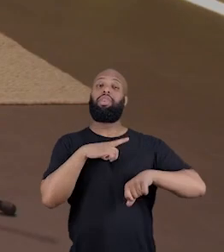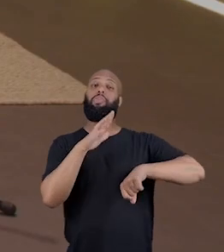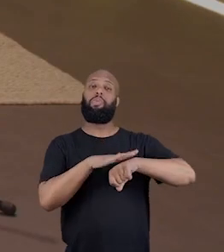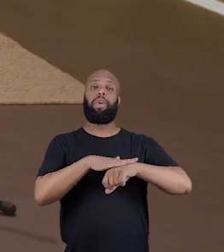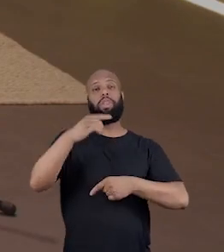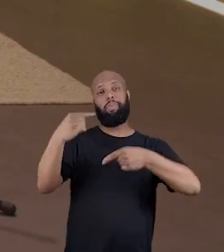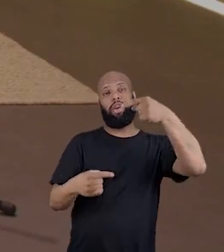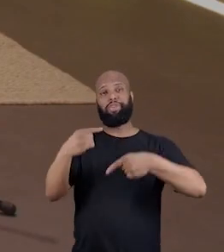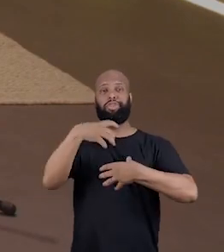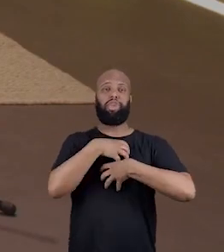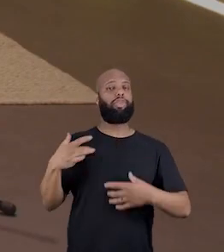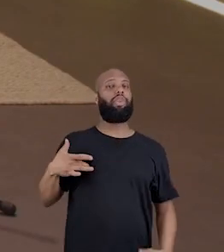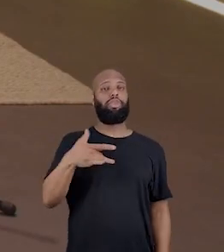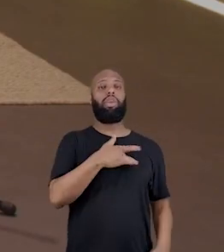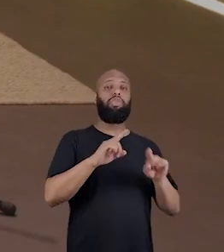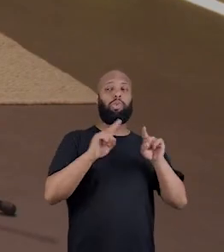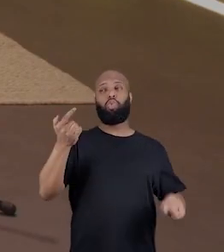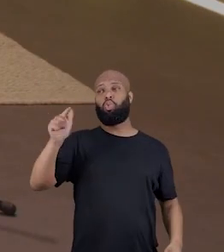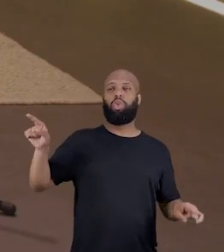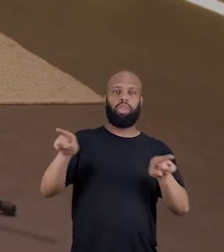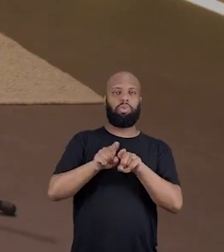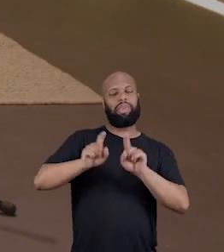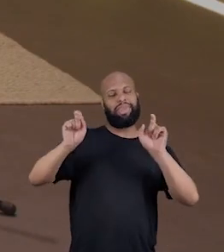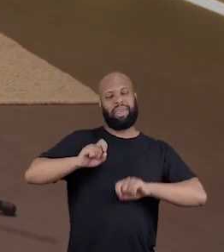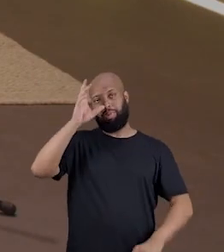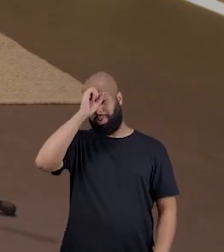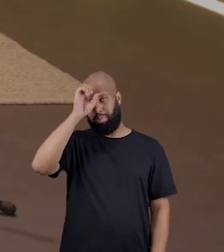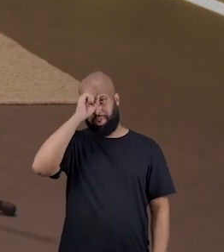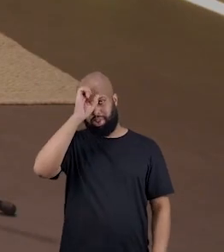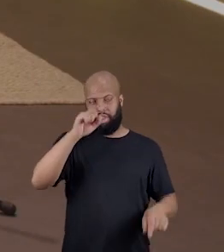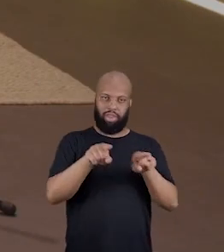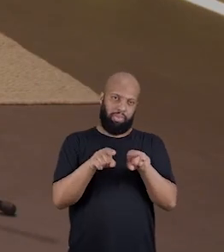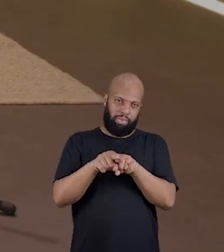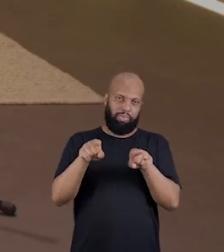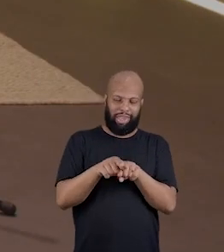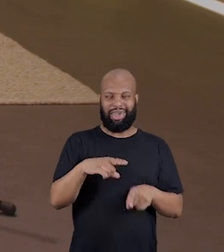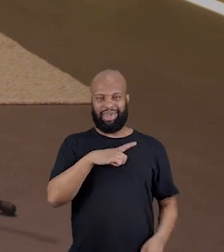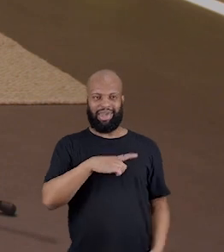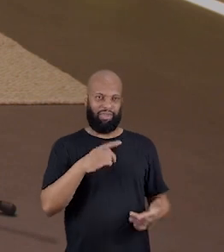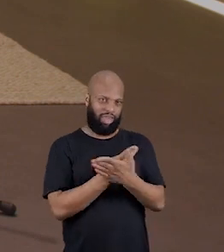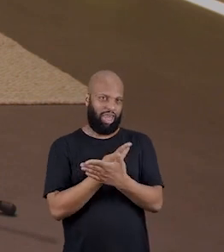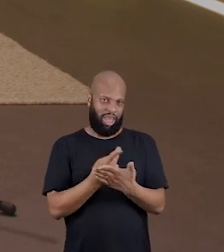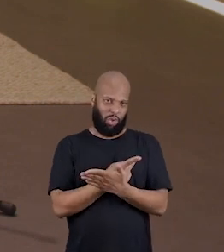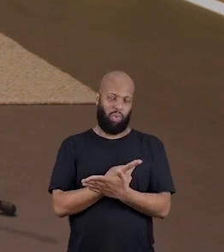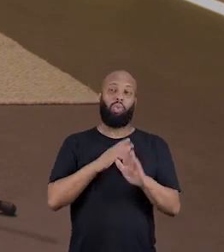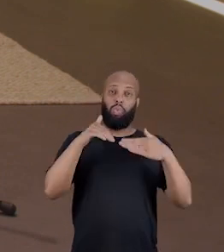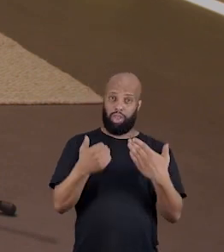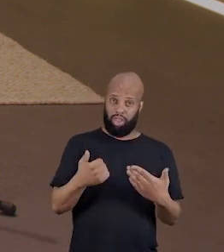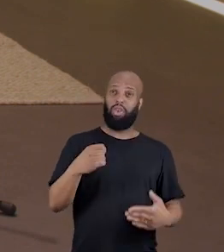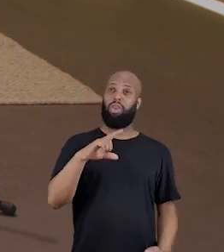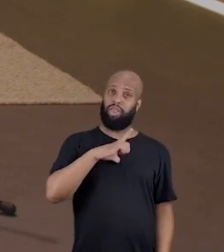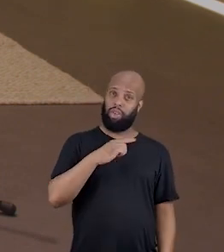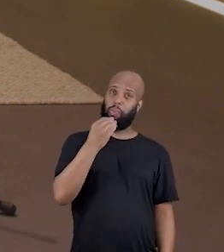criar também momentos para discutir isso de uma forma saudável, mas que os outros também possam aprender dos erros, entre os erros. Né, total.